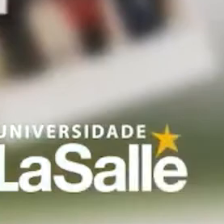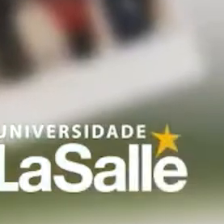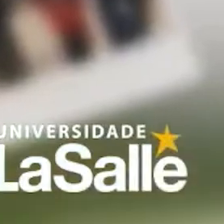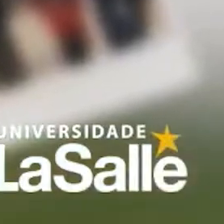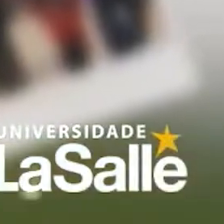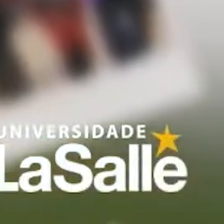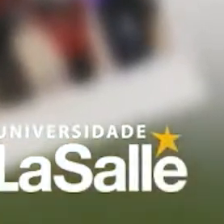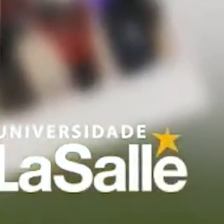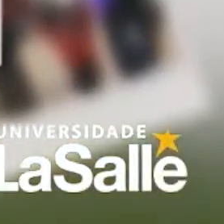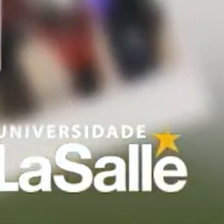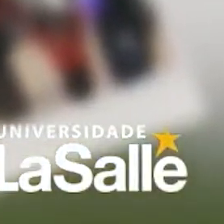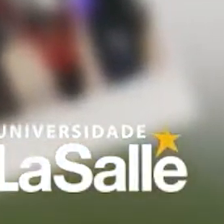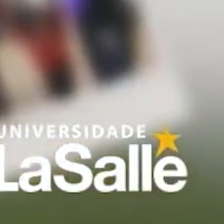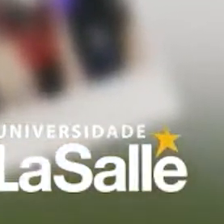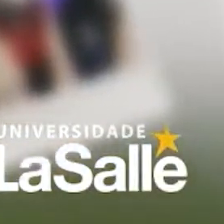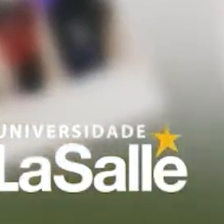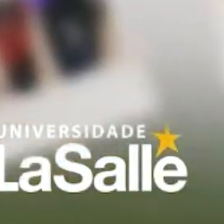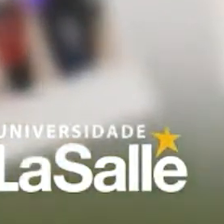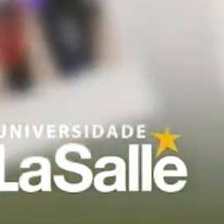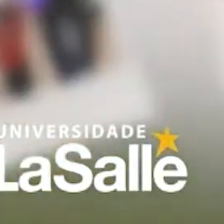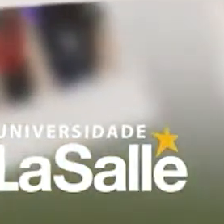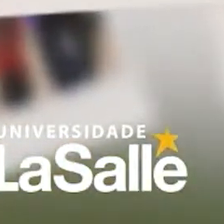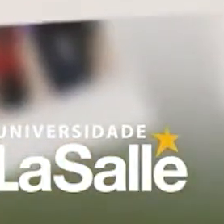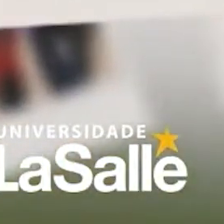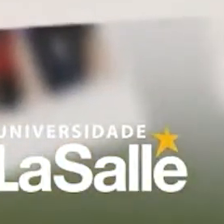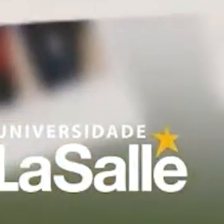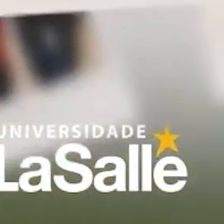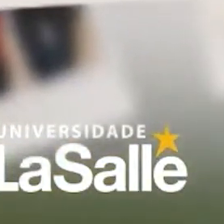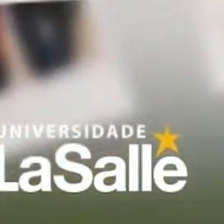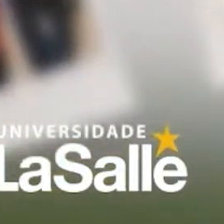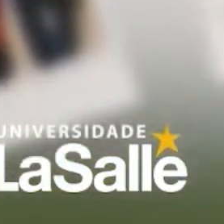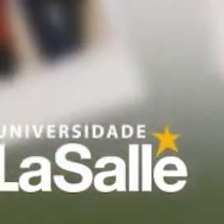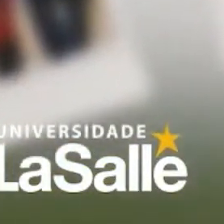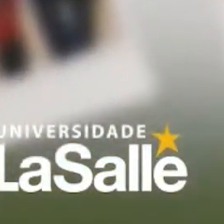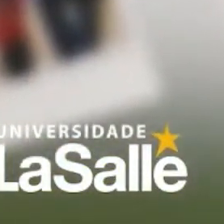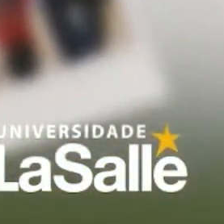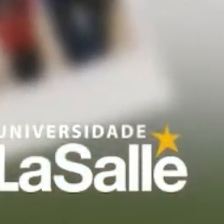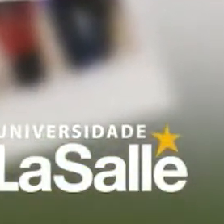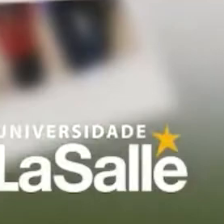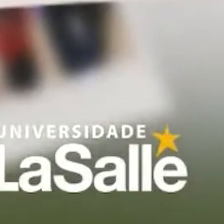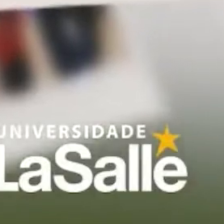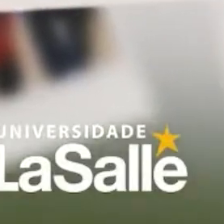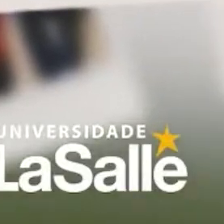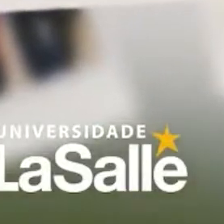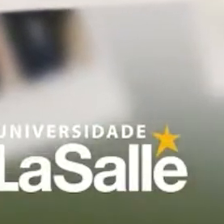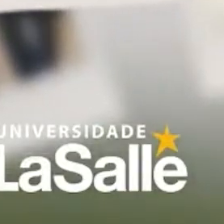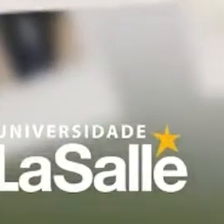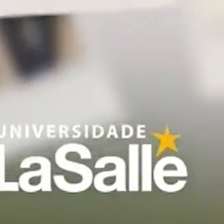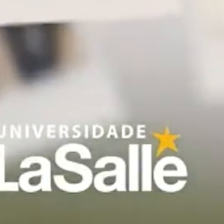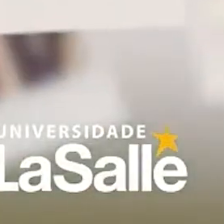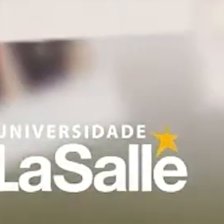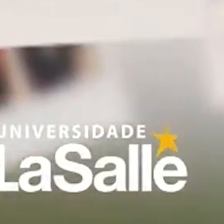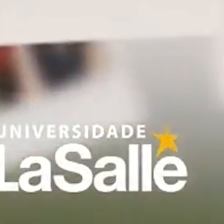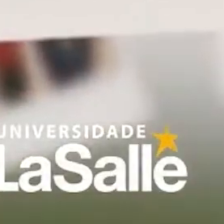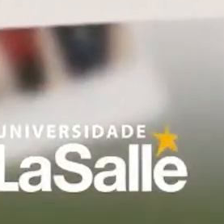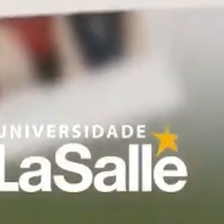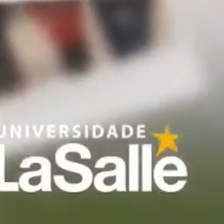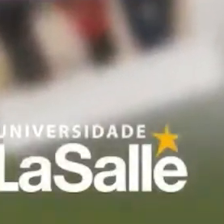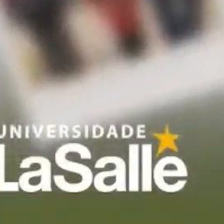anoitecer. Rir à toa é bom demais, olhar pro céu, sorrir e